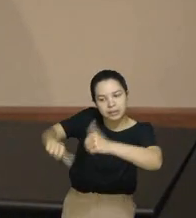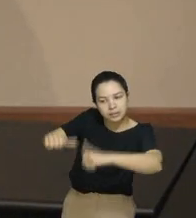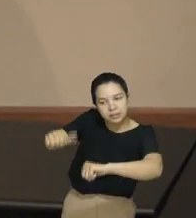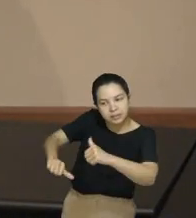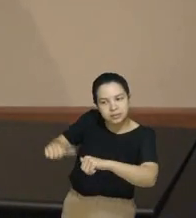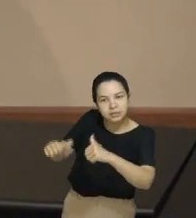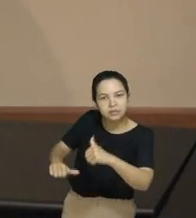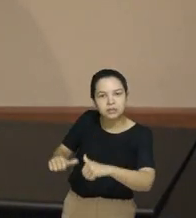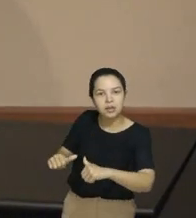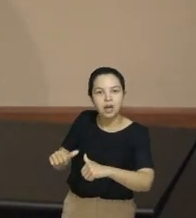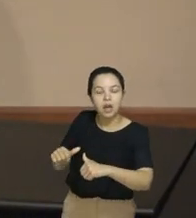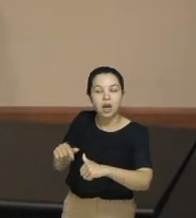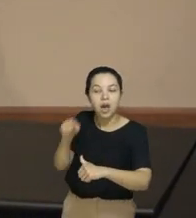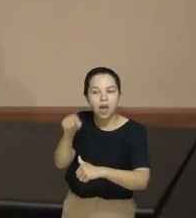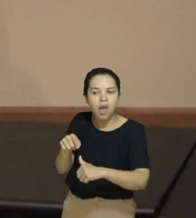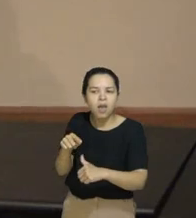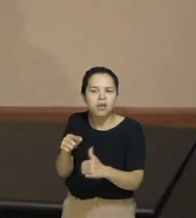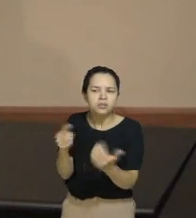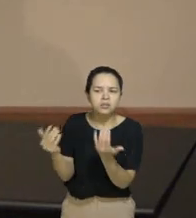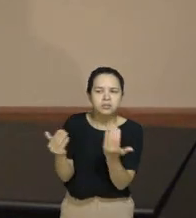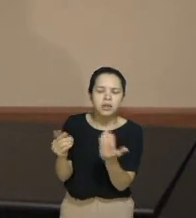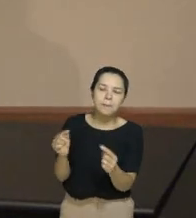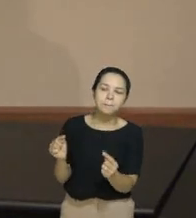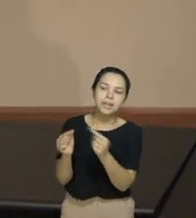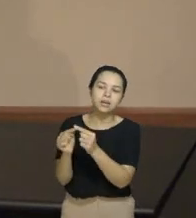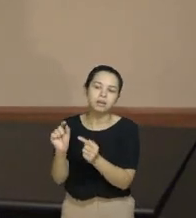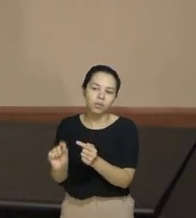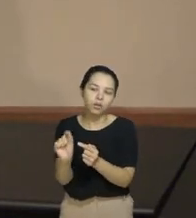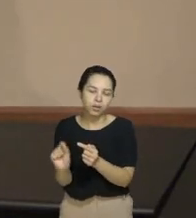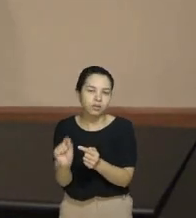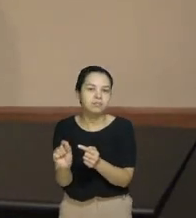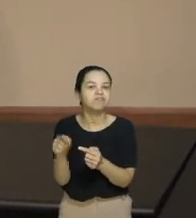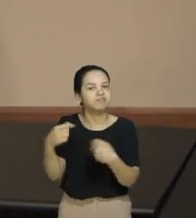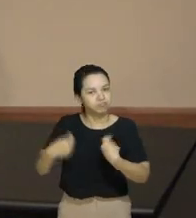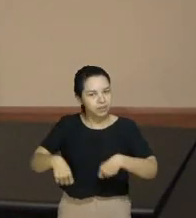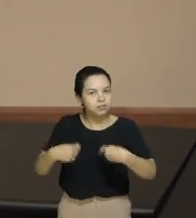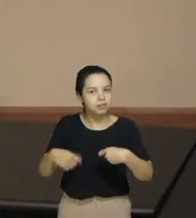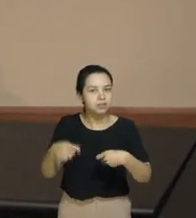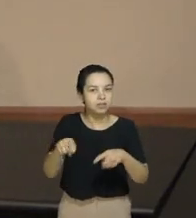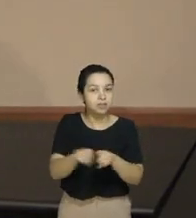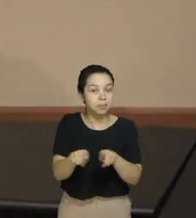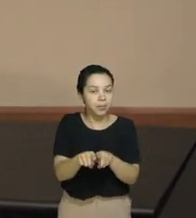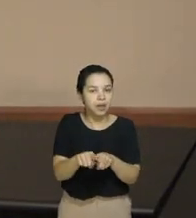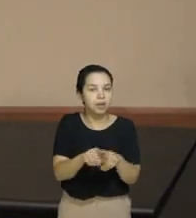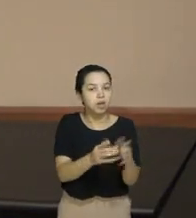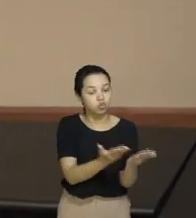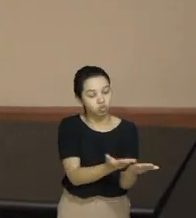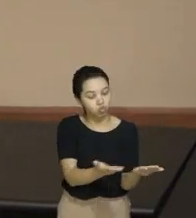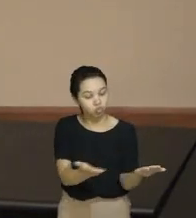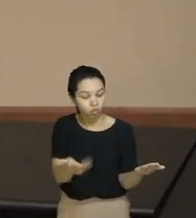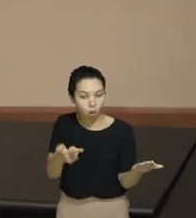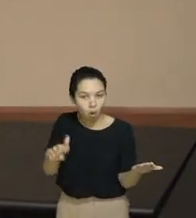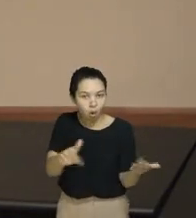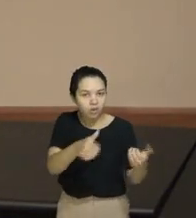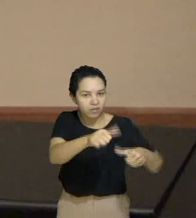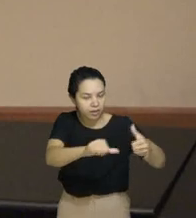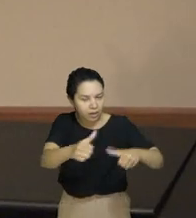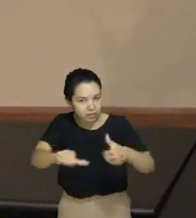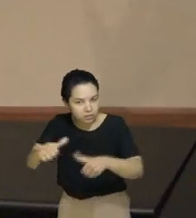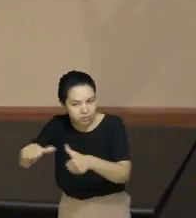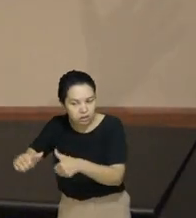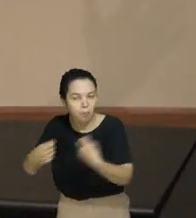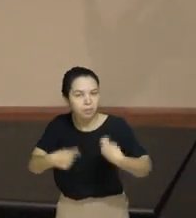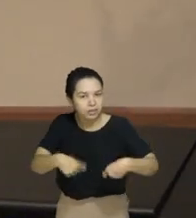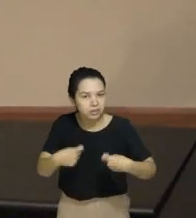saber quais testes aplicar e conjugar com tudo que nós já temos de avaliações complementares. O exame, porque